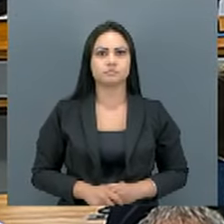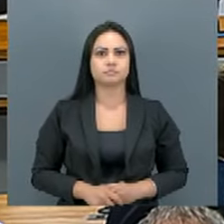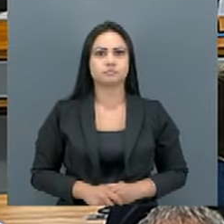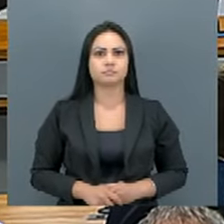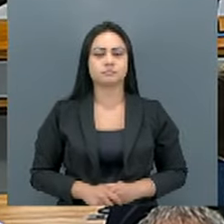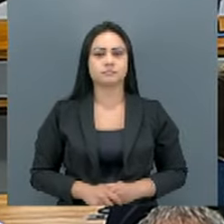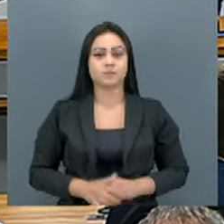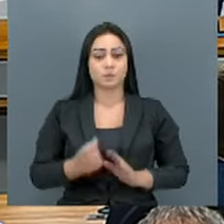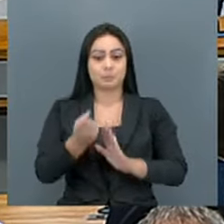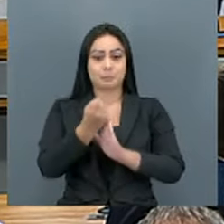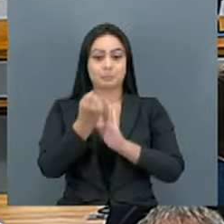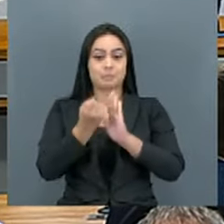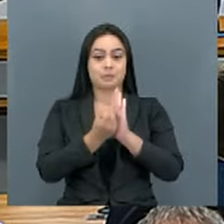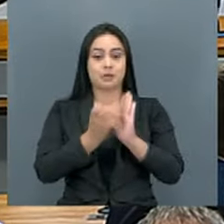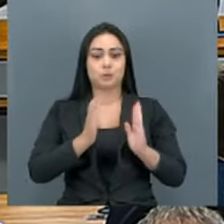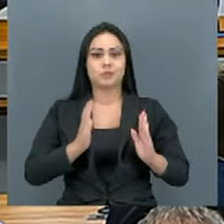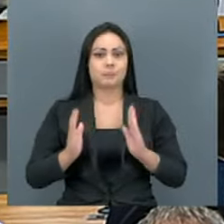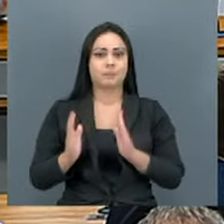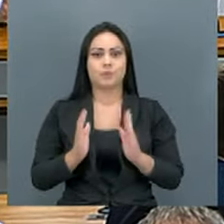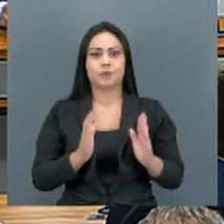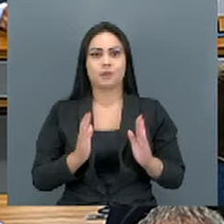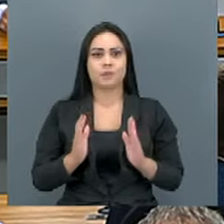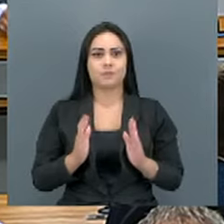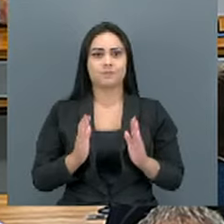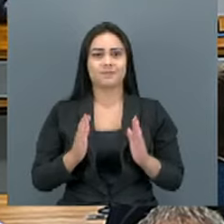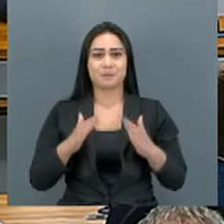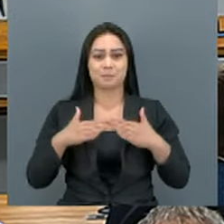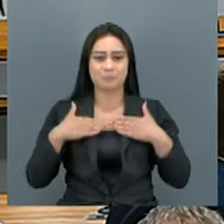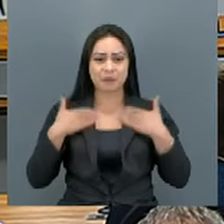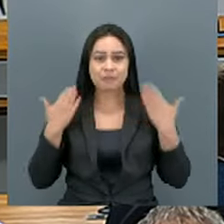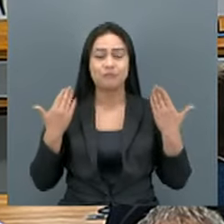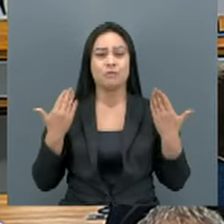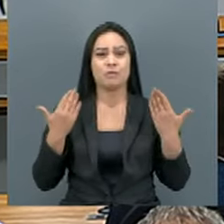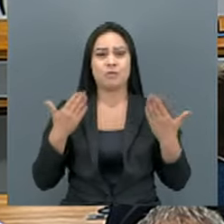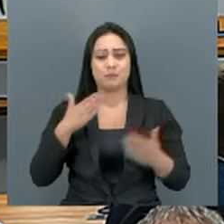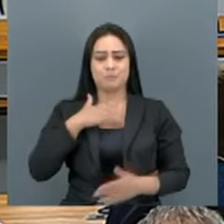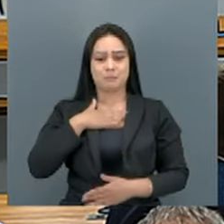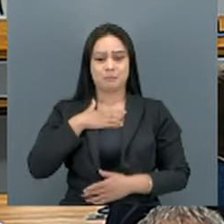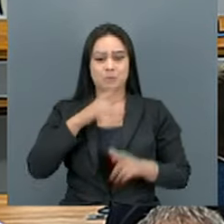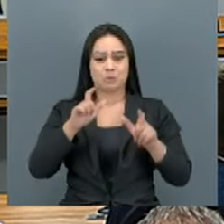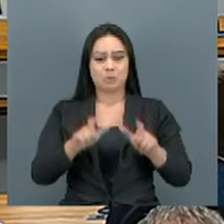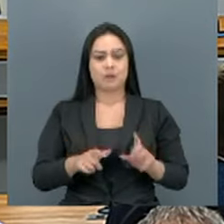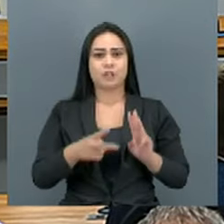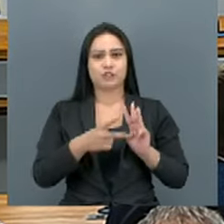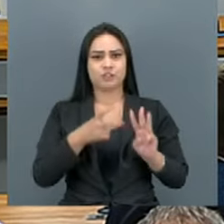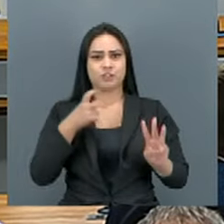a marco temporal, eu sou a favor. Na minha terra indígena,